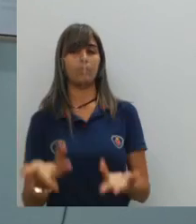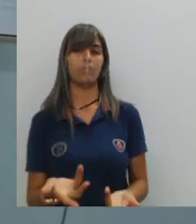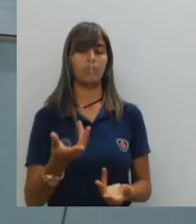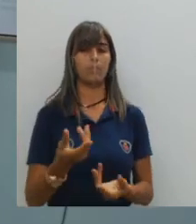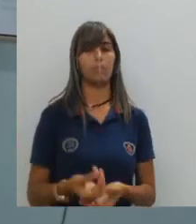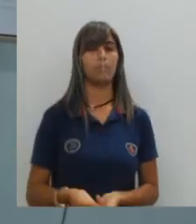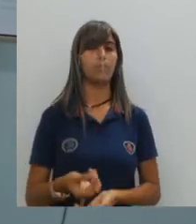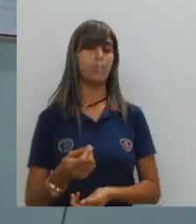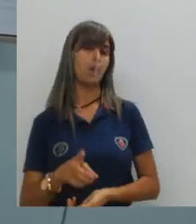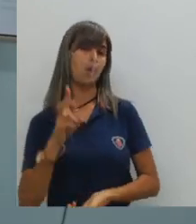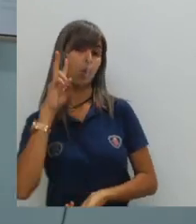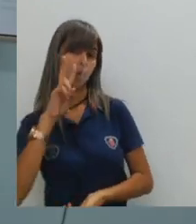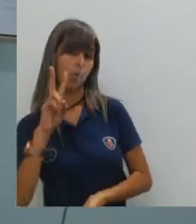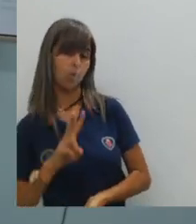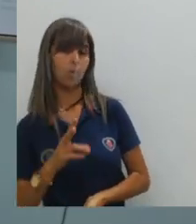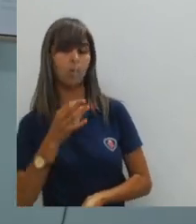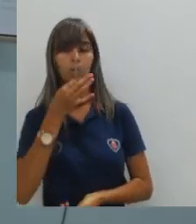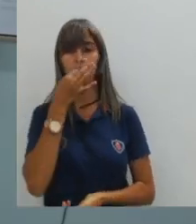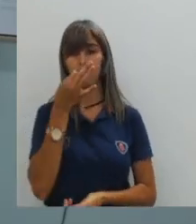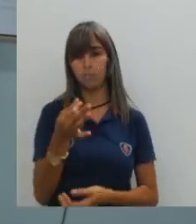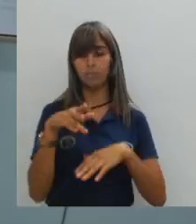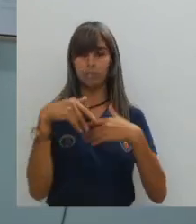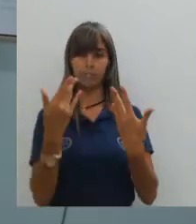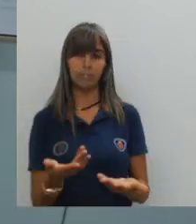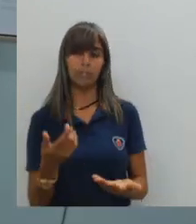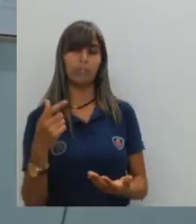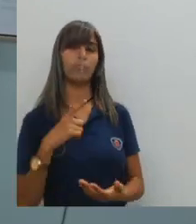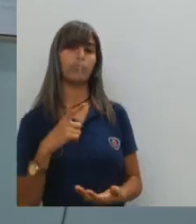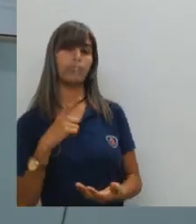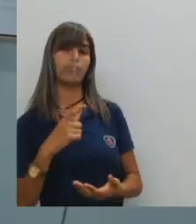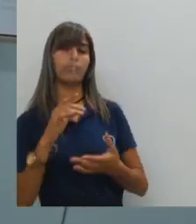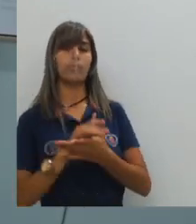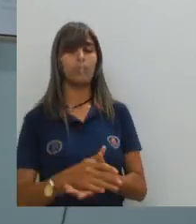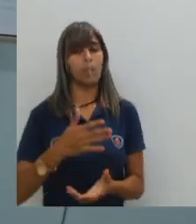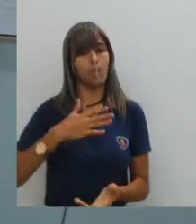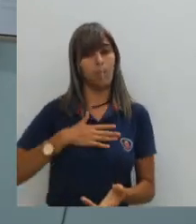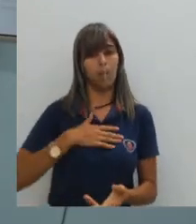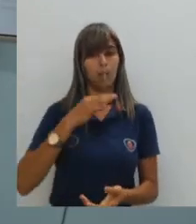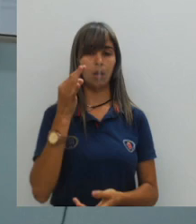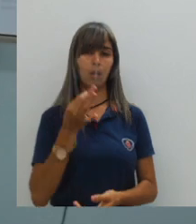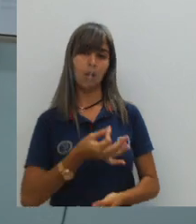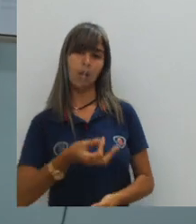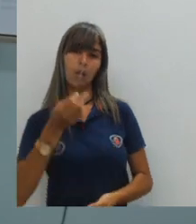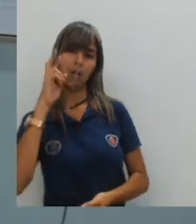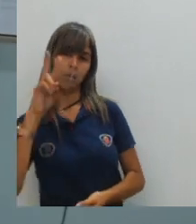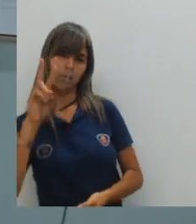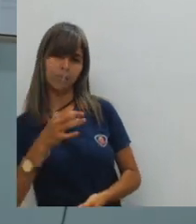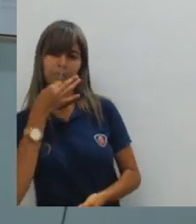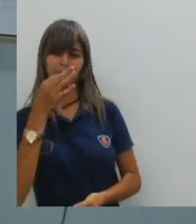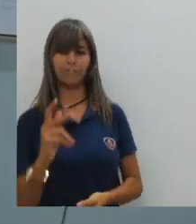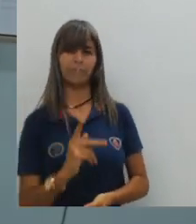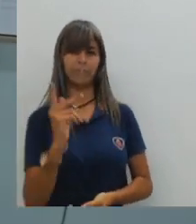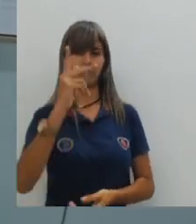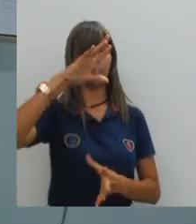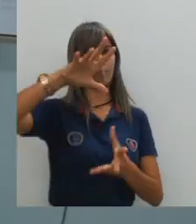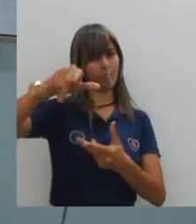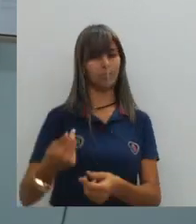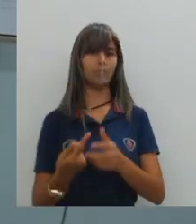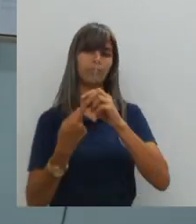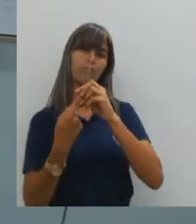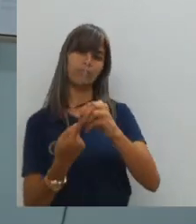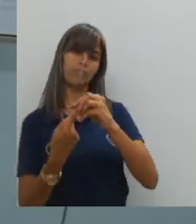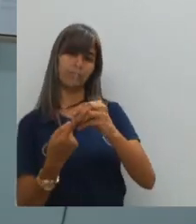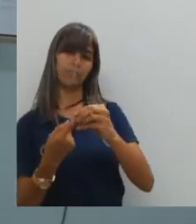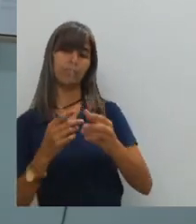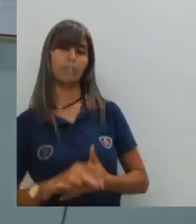ótica, de sua etnia e de seus valores de mundo. Então a partir do momento que eu tenho a minha ótica, a minha etnia e os meus valores de mundo como sendo